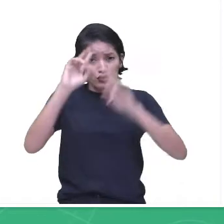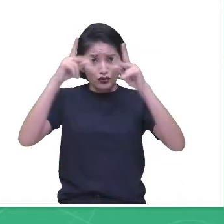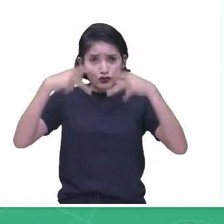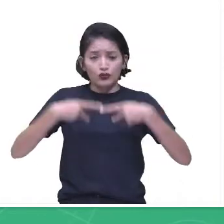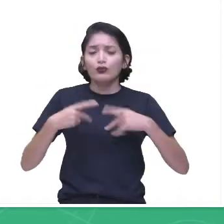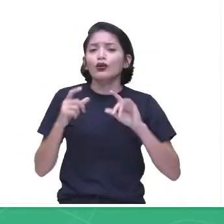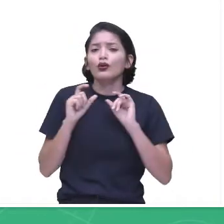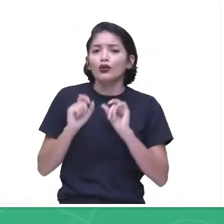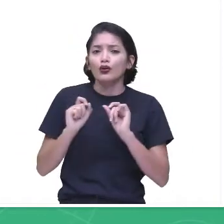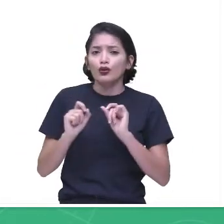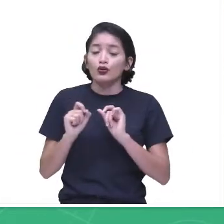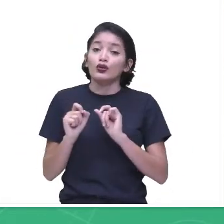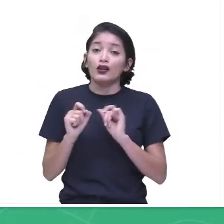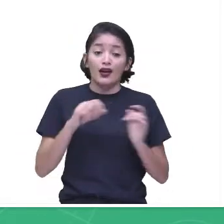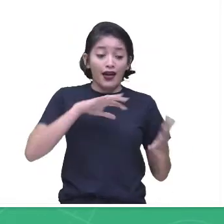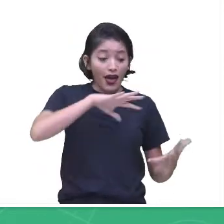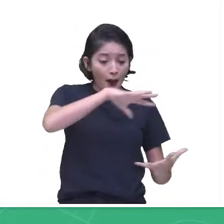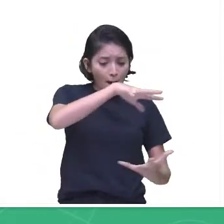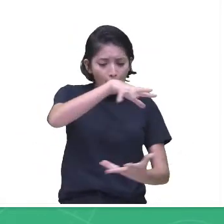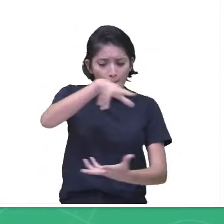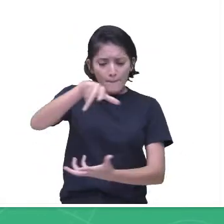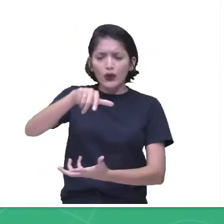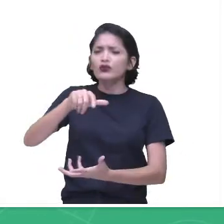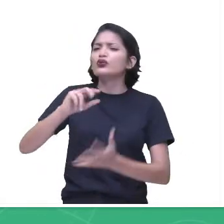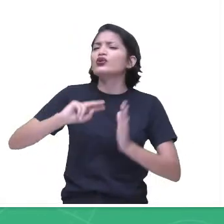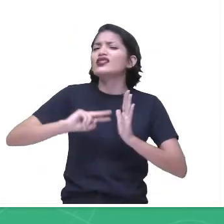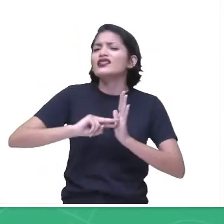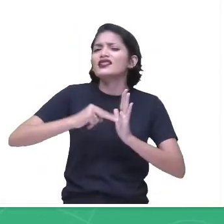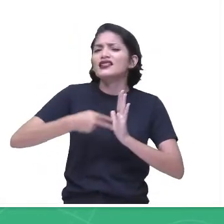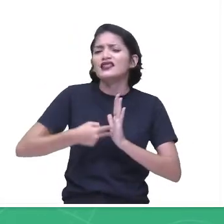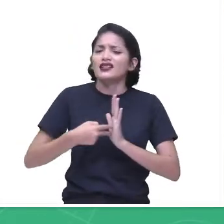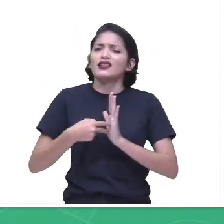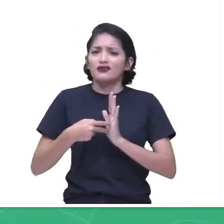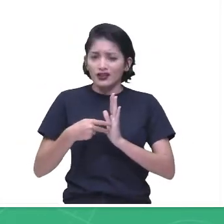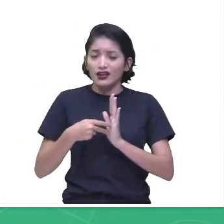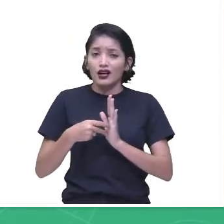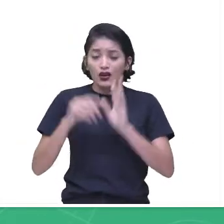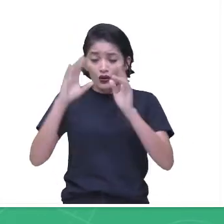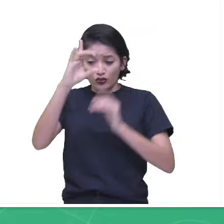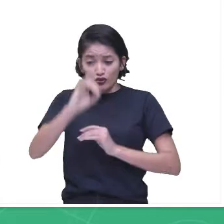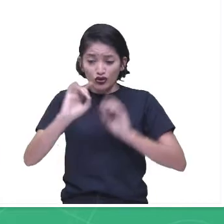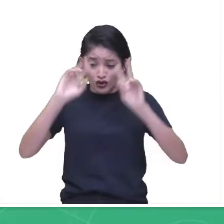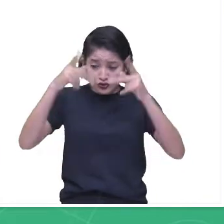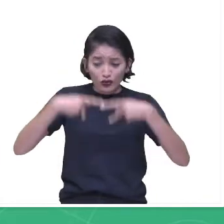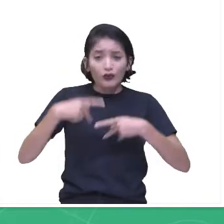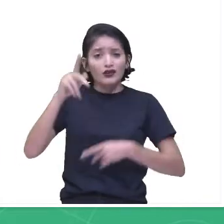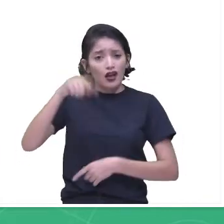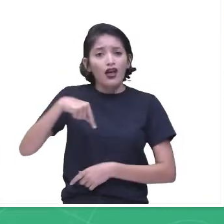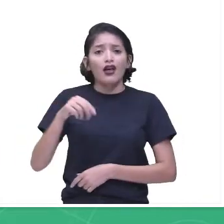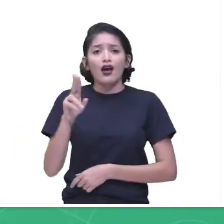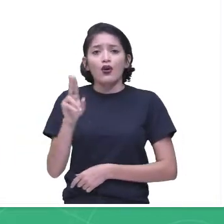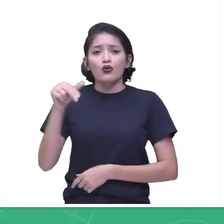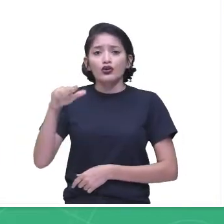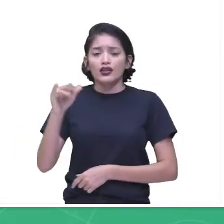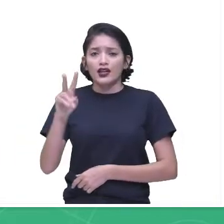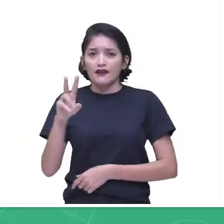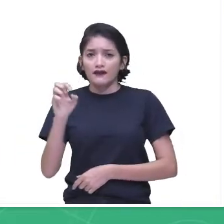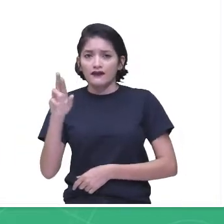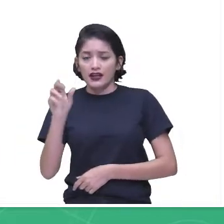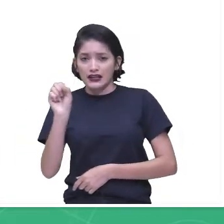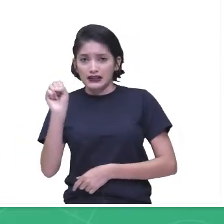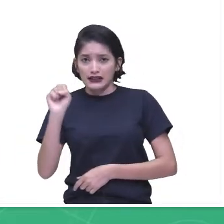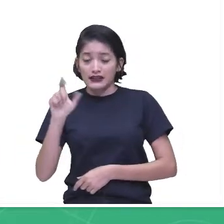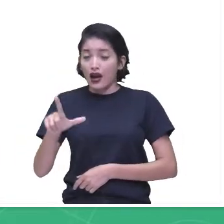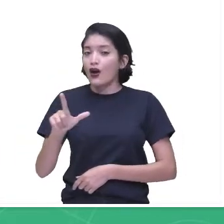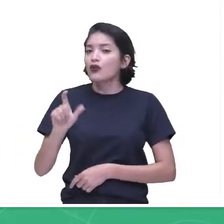são universais. O que significa dizer que os direitos humanos são universais? Significa